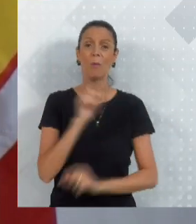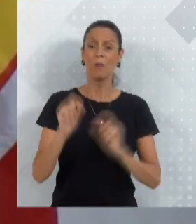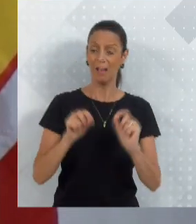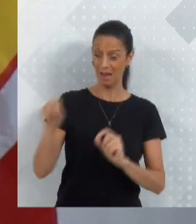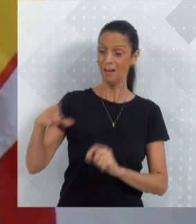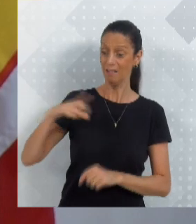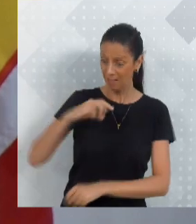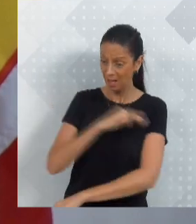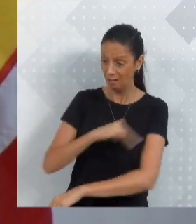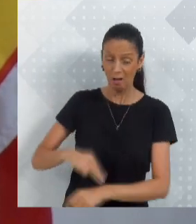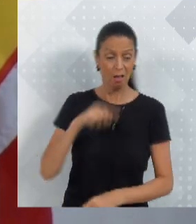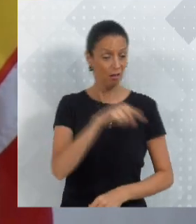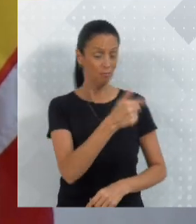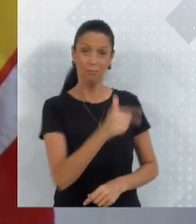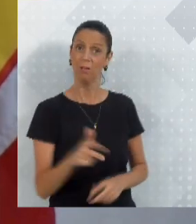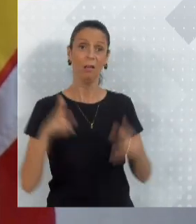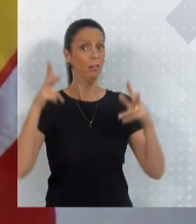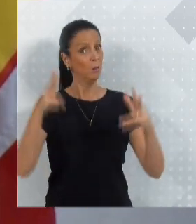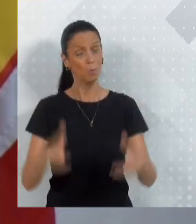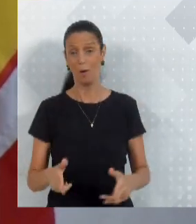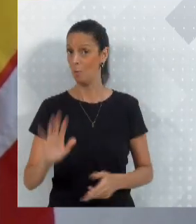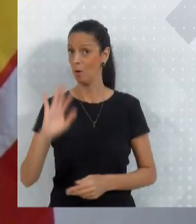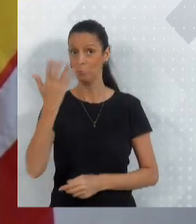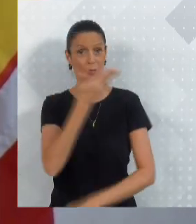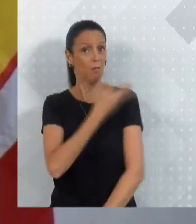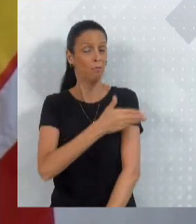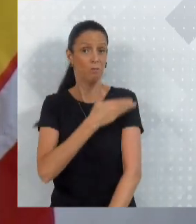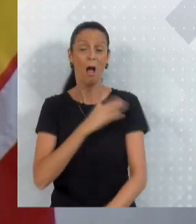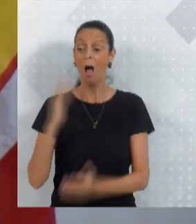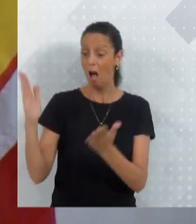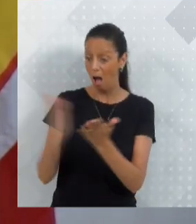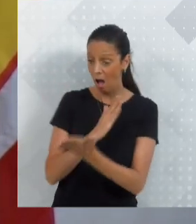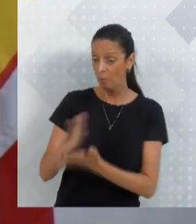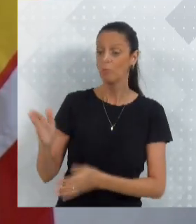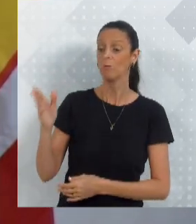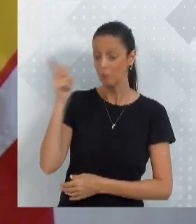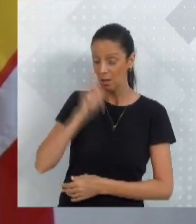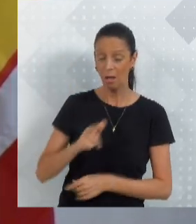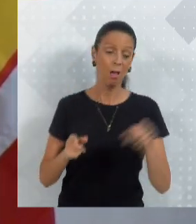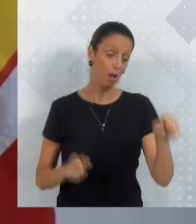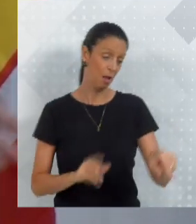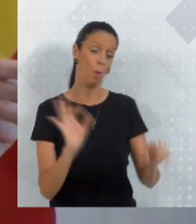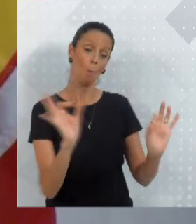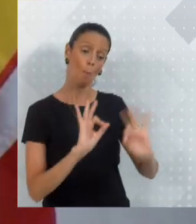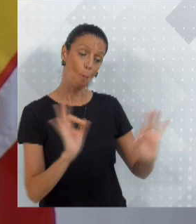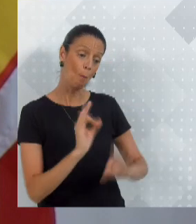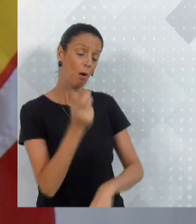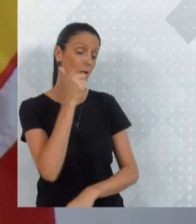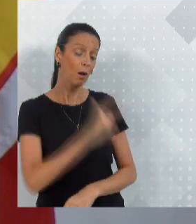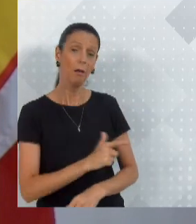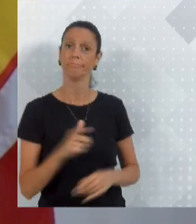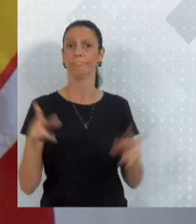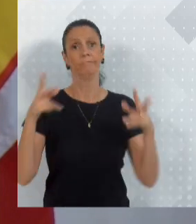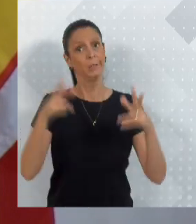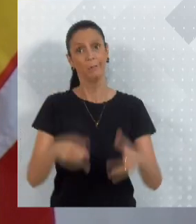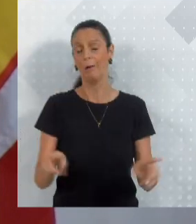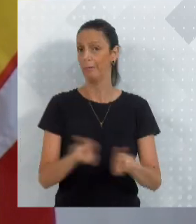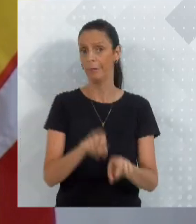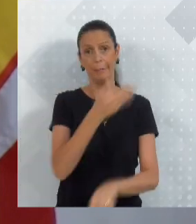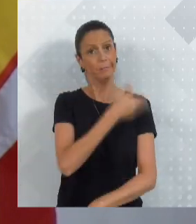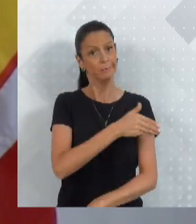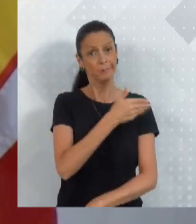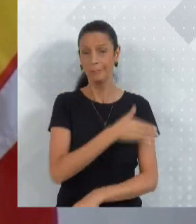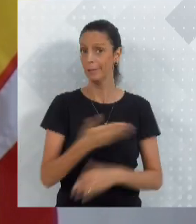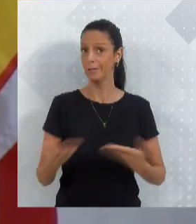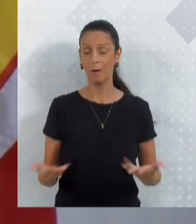têm. Aí também é uma discriminação, né? Uns ganharam, pois é, lá ganhou, ali não ganhou, aí também se criou uma certa discriminação.